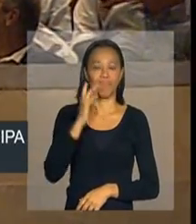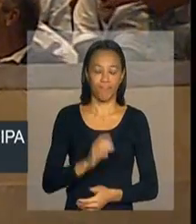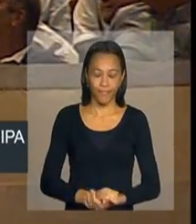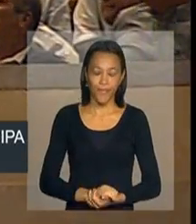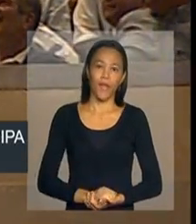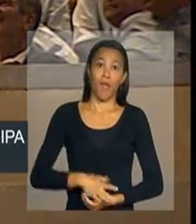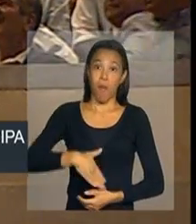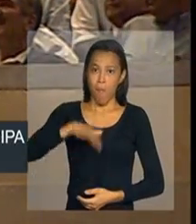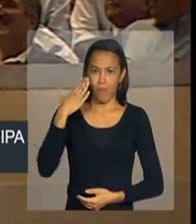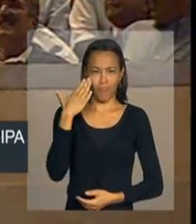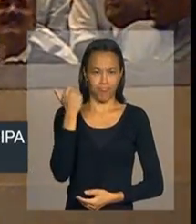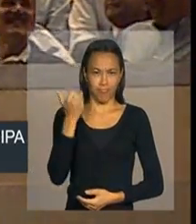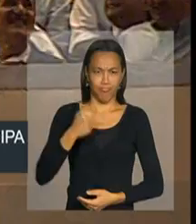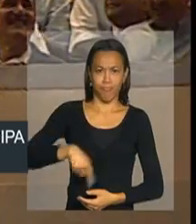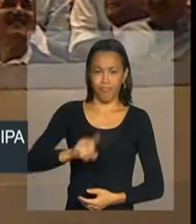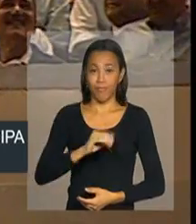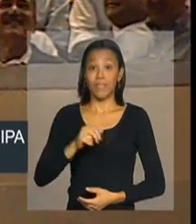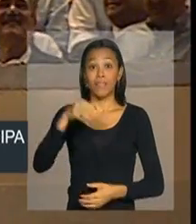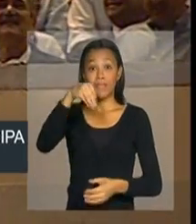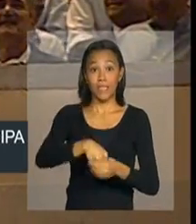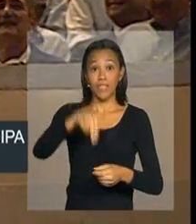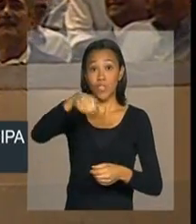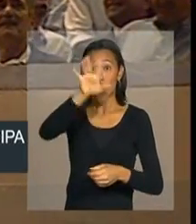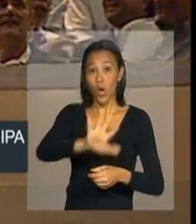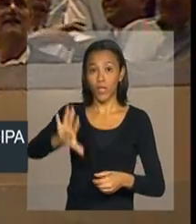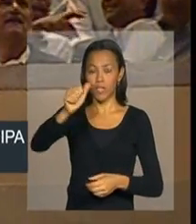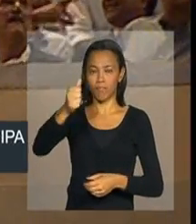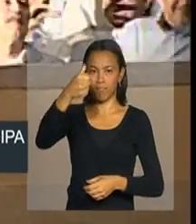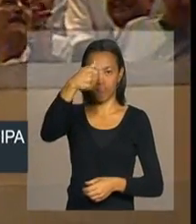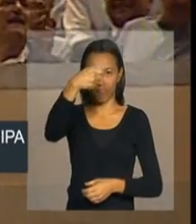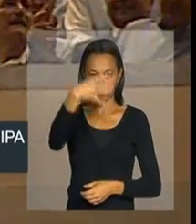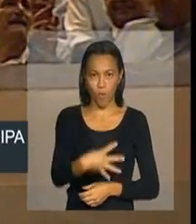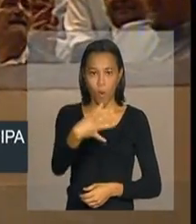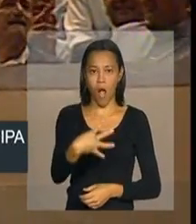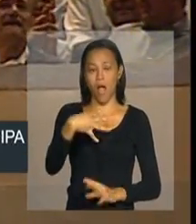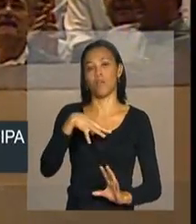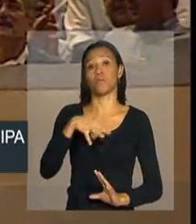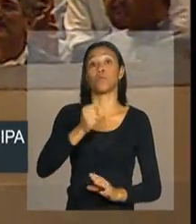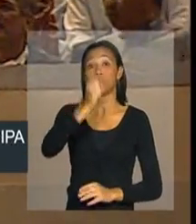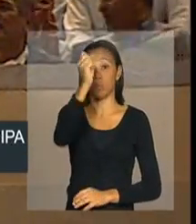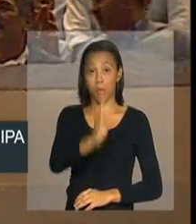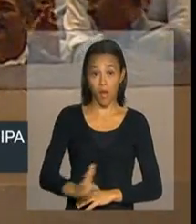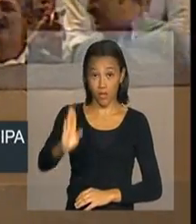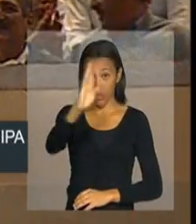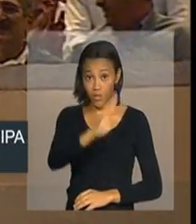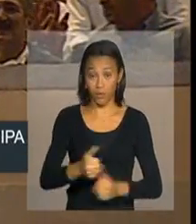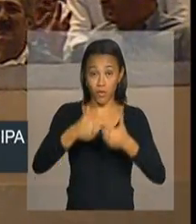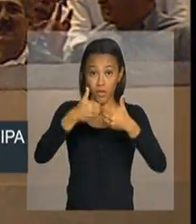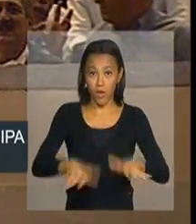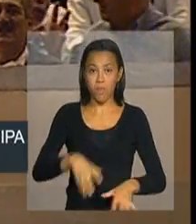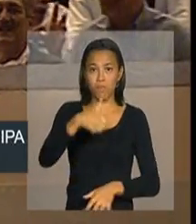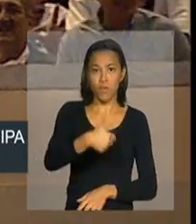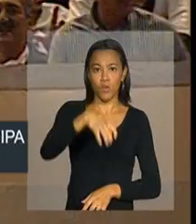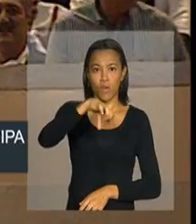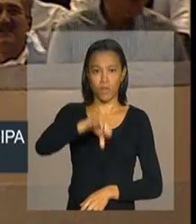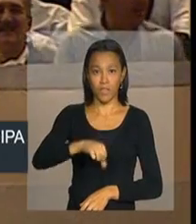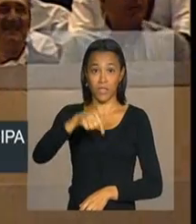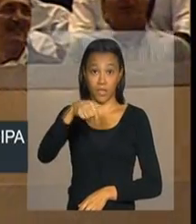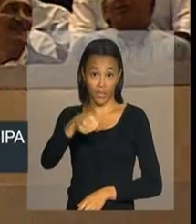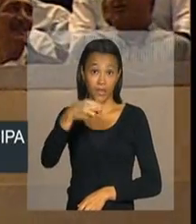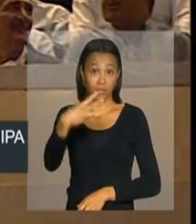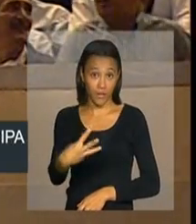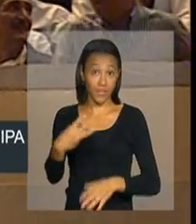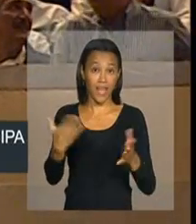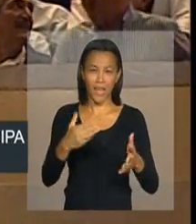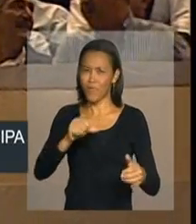maior e mais moderno estádio da região Nordeste e o quarto maior do país. Foi inaugurado em 1973 e